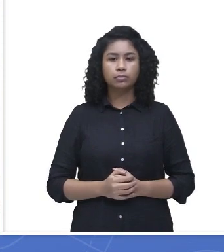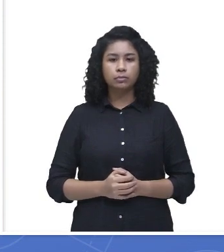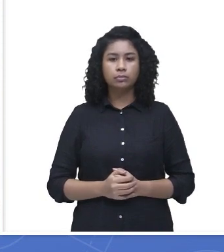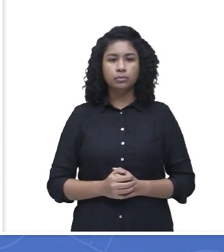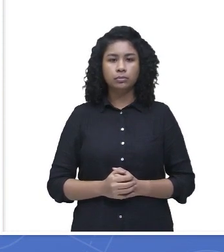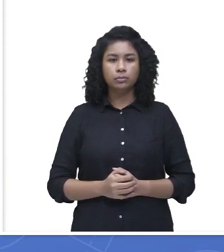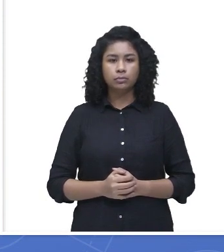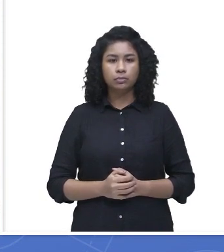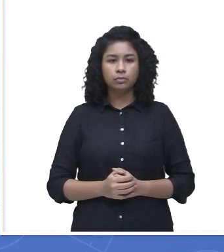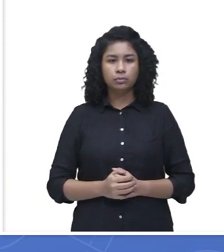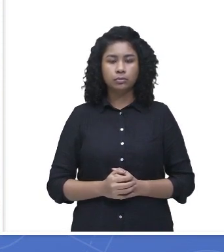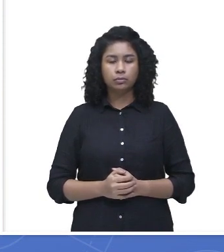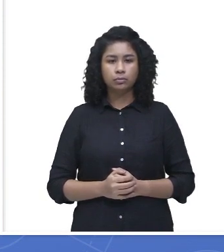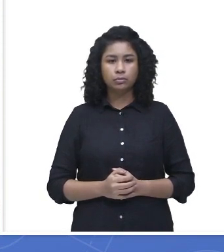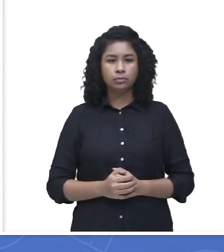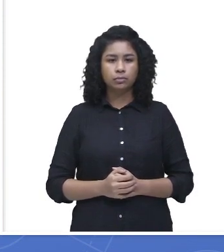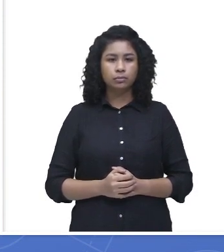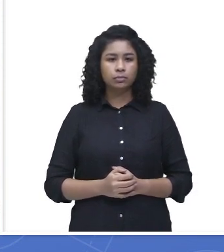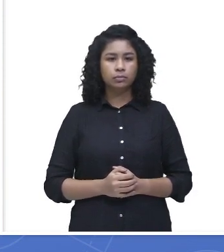dois terceiros, ou seja,